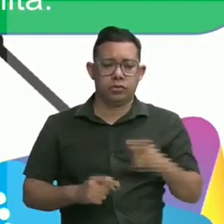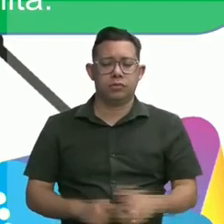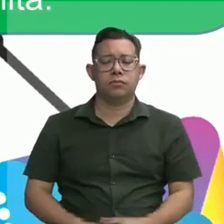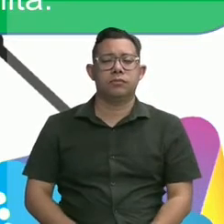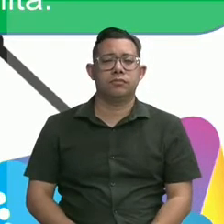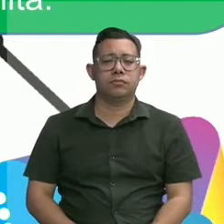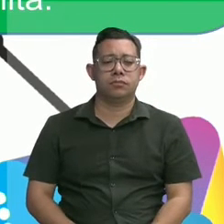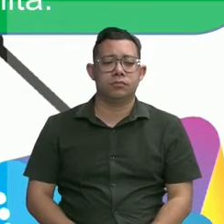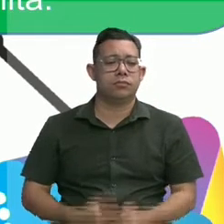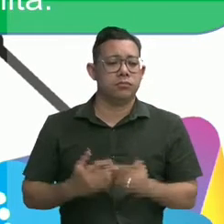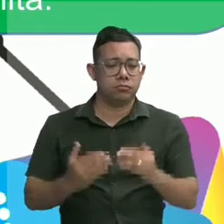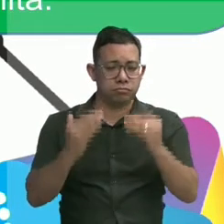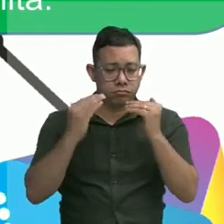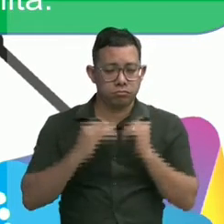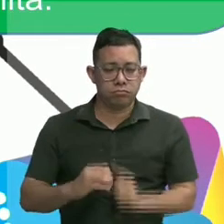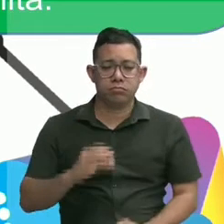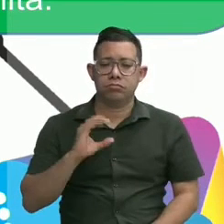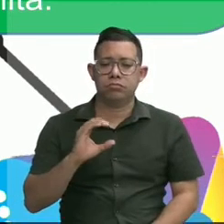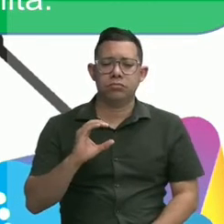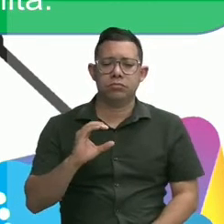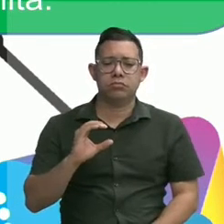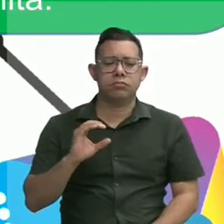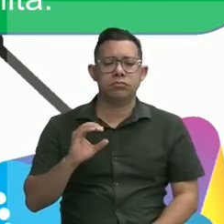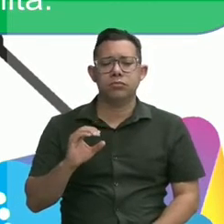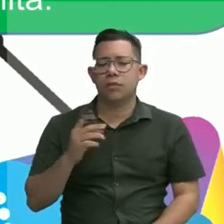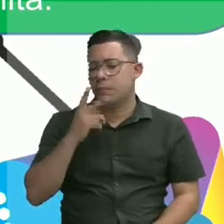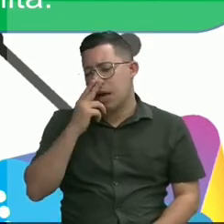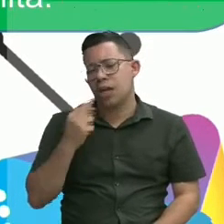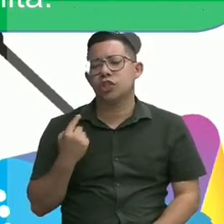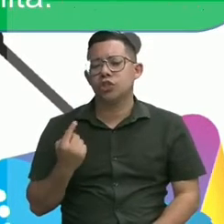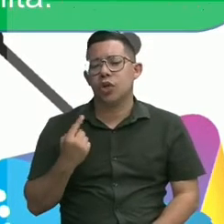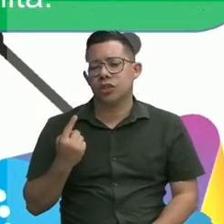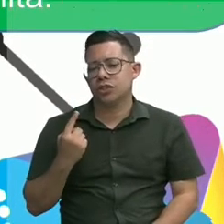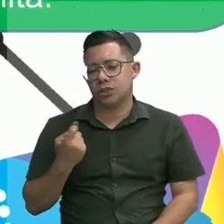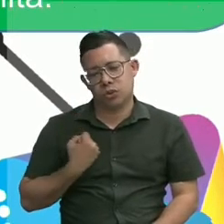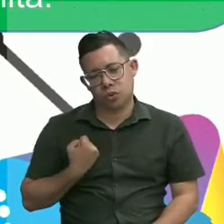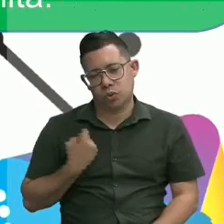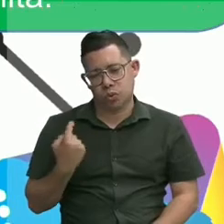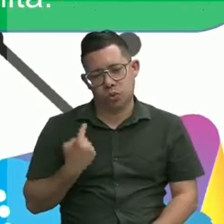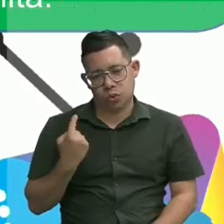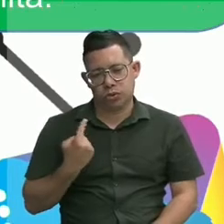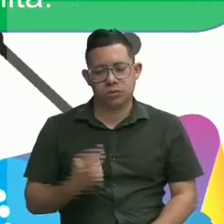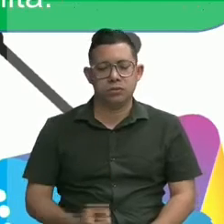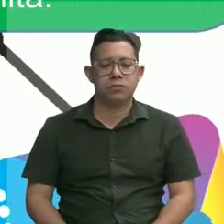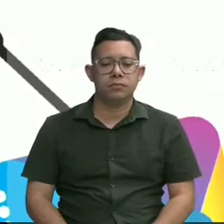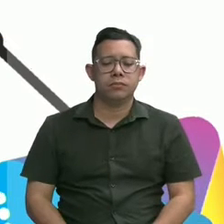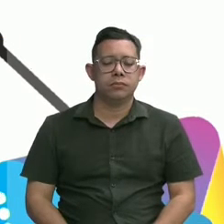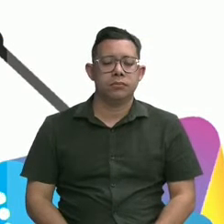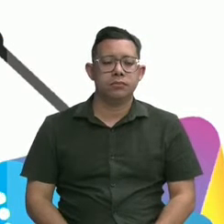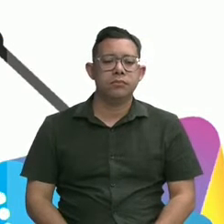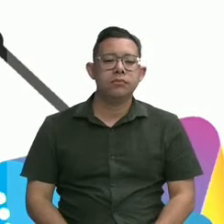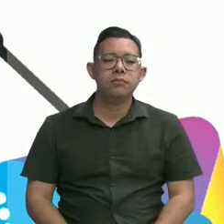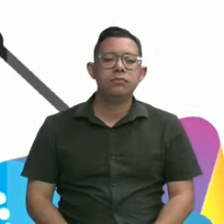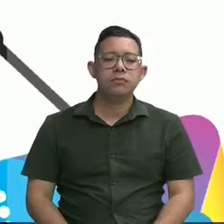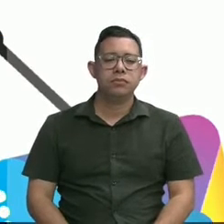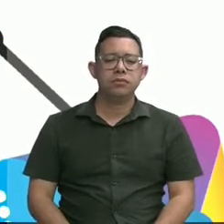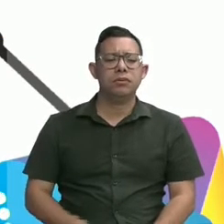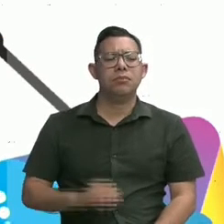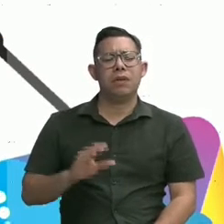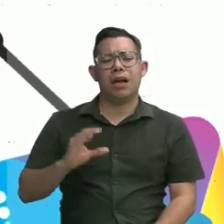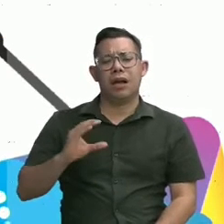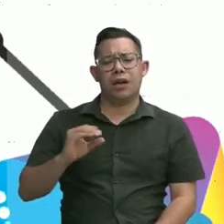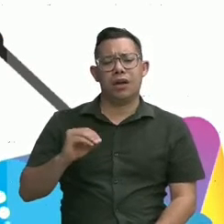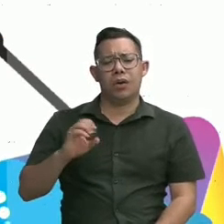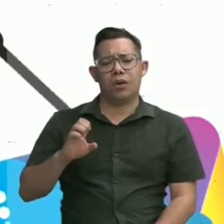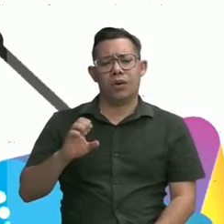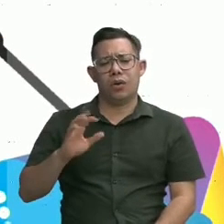expoente visível e os e ele tá sozinho ombro sozinho tá bom mãe que estão